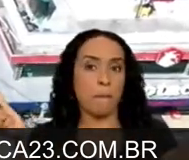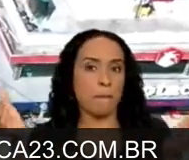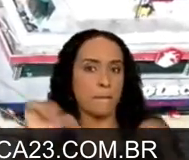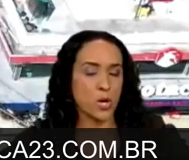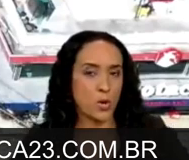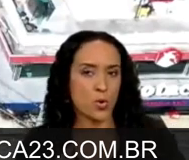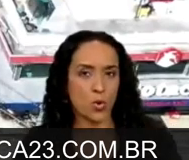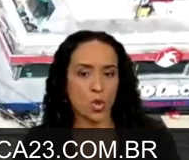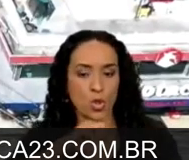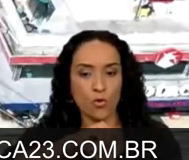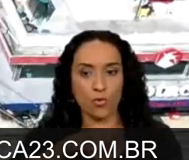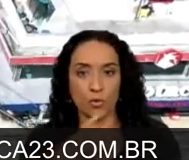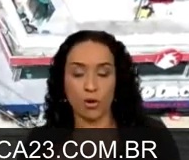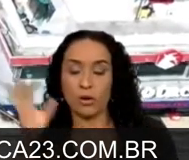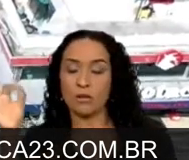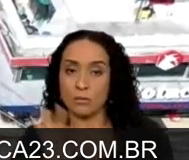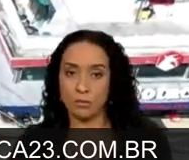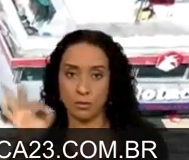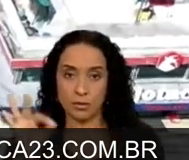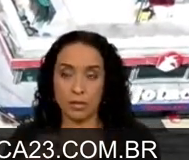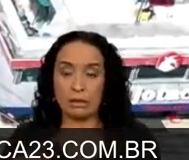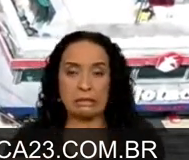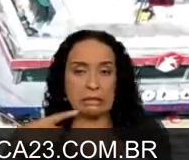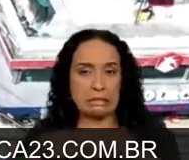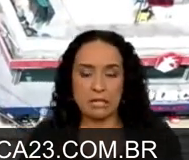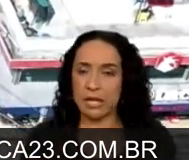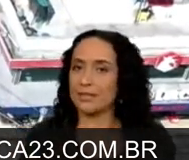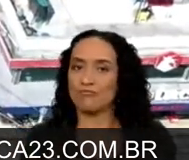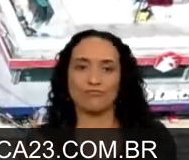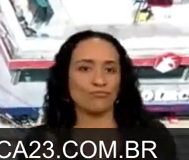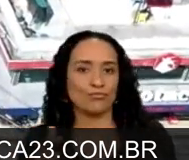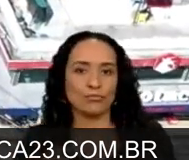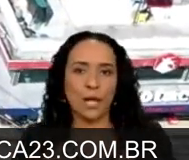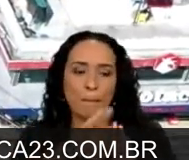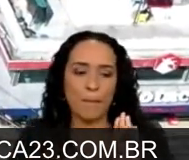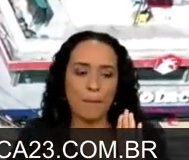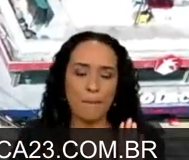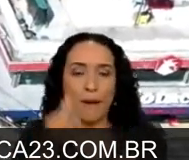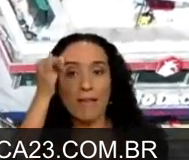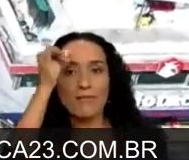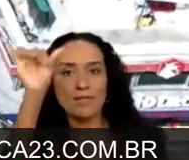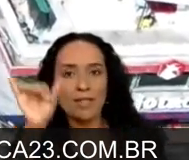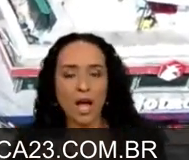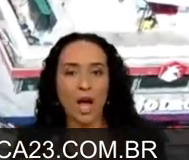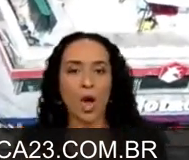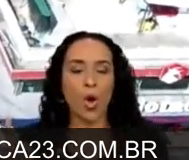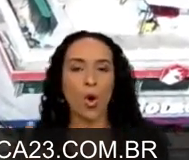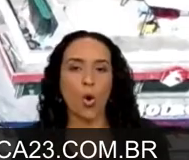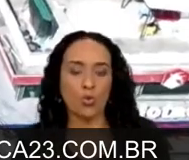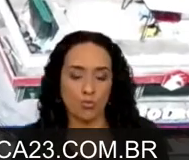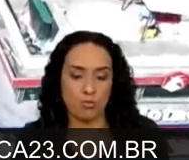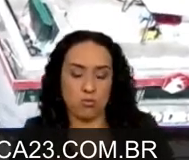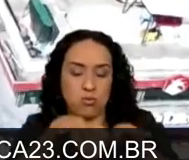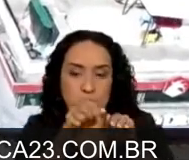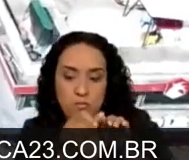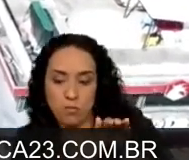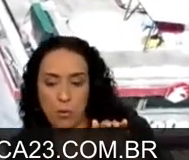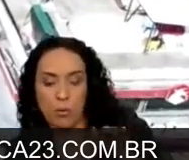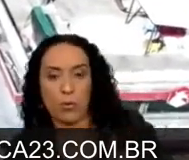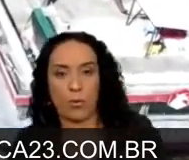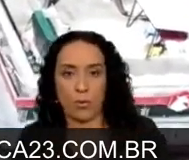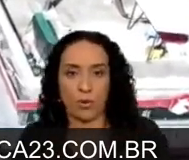pior. 94% das cidades não têm planos de prevenção contra enchentes e deslizamentos.